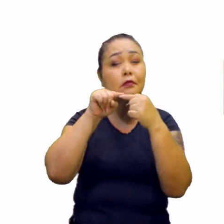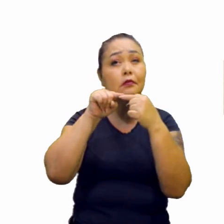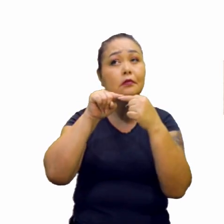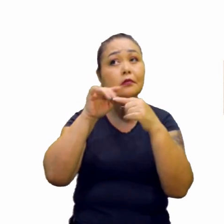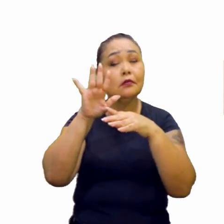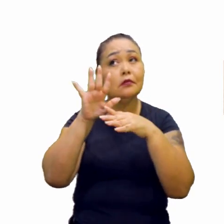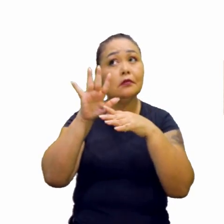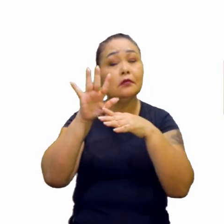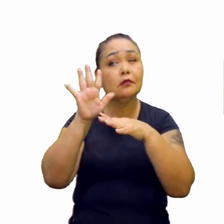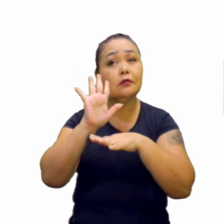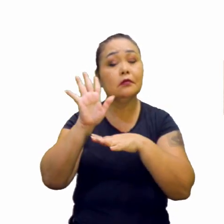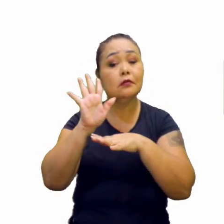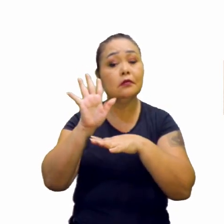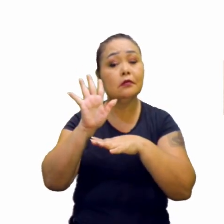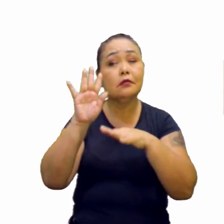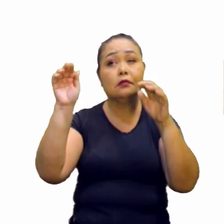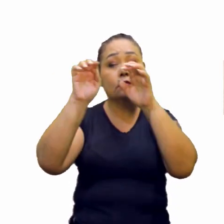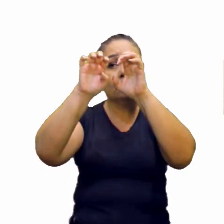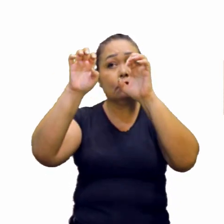A estrutura,